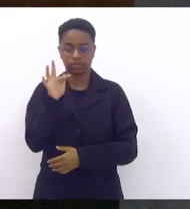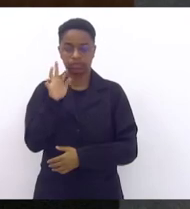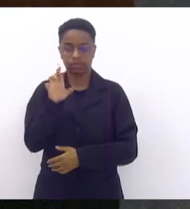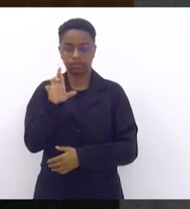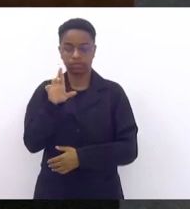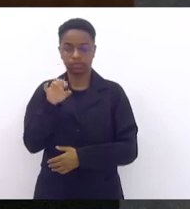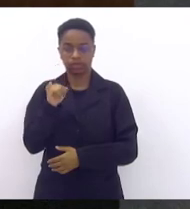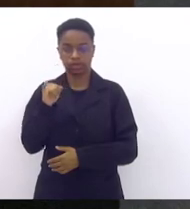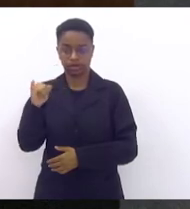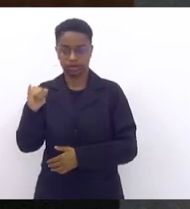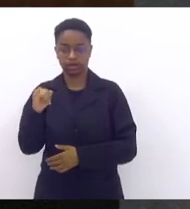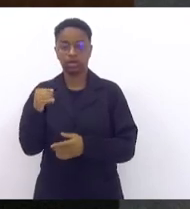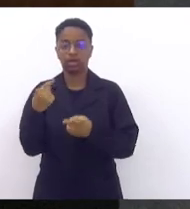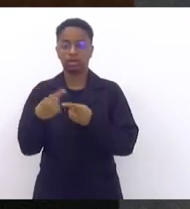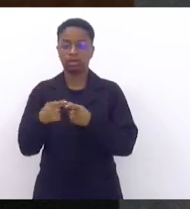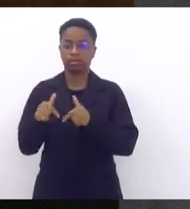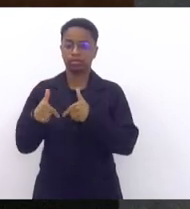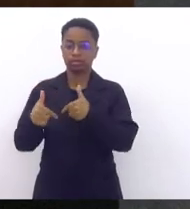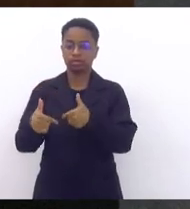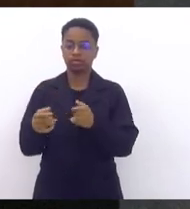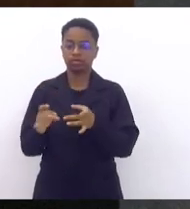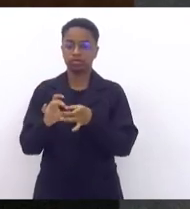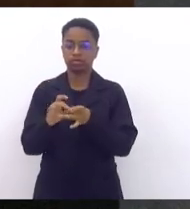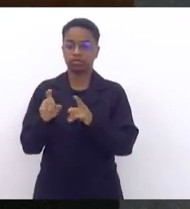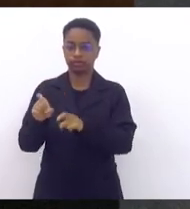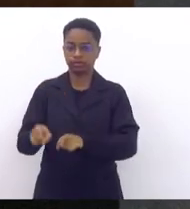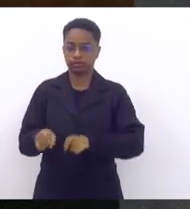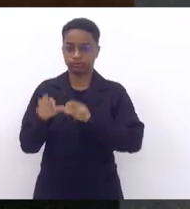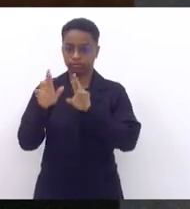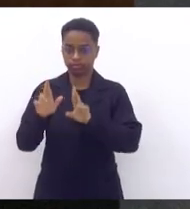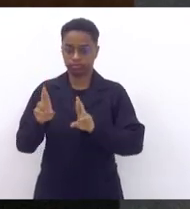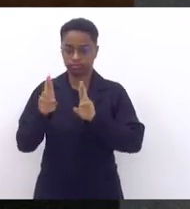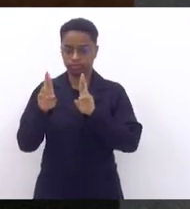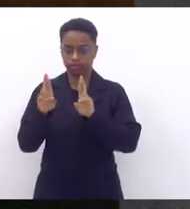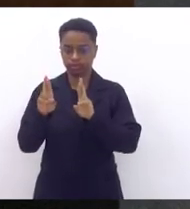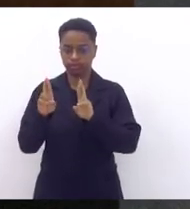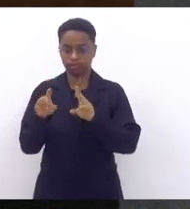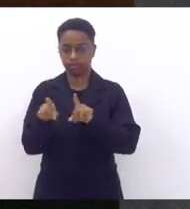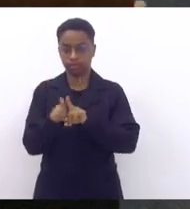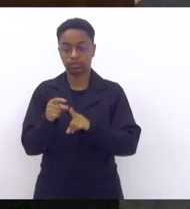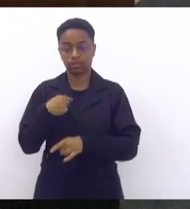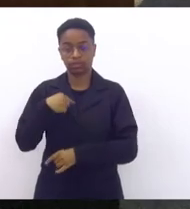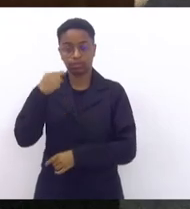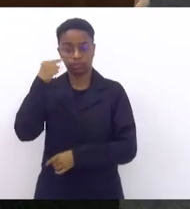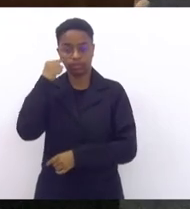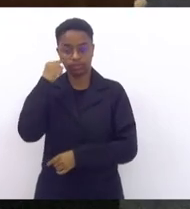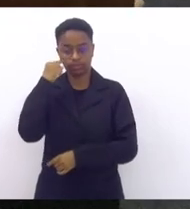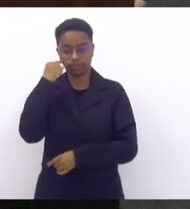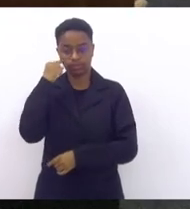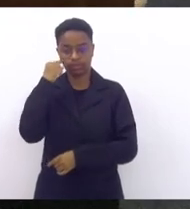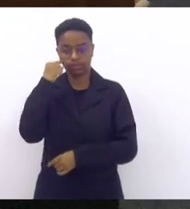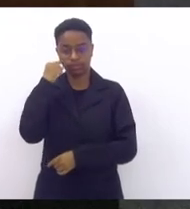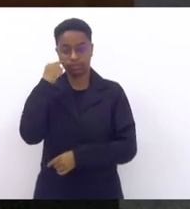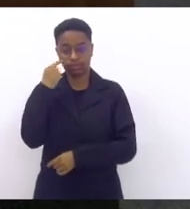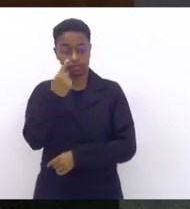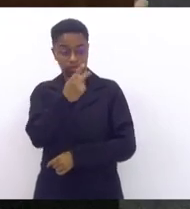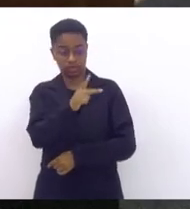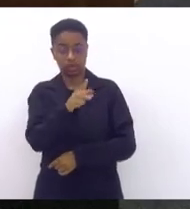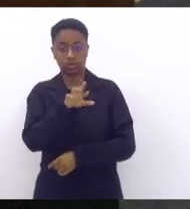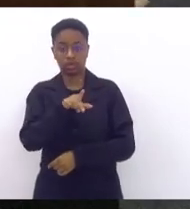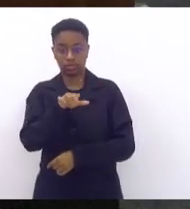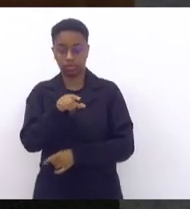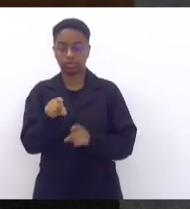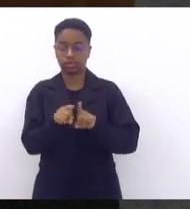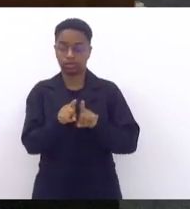Hans com a Fazenda da Esperança. Estou pensando aqui, deputado Fred Pacheco, o vosso irmão, que sempre foi